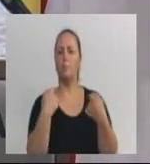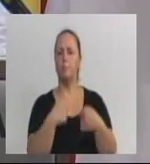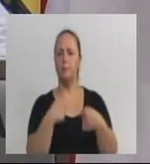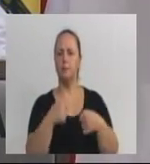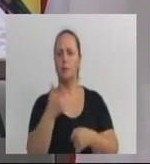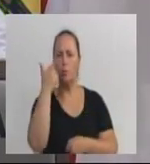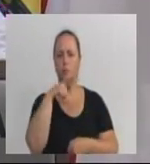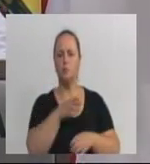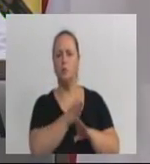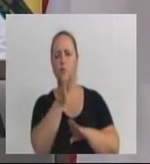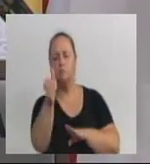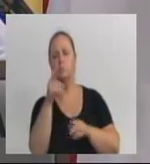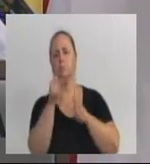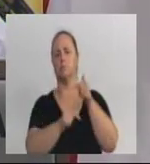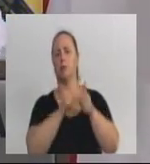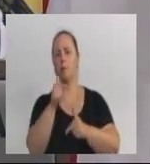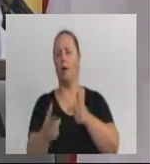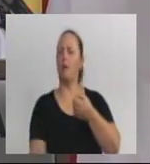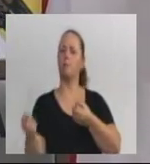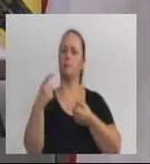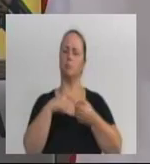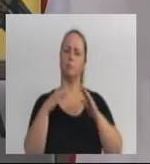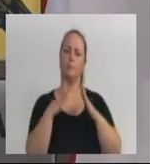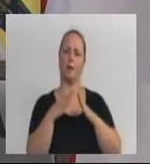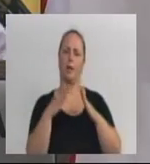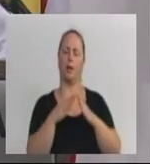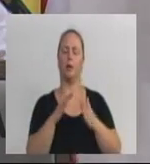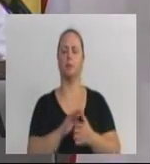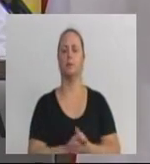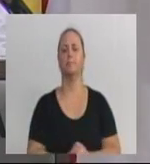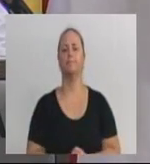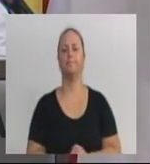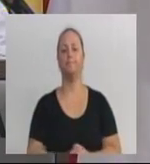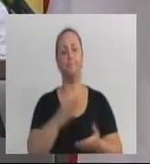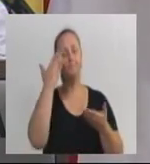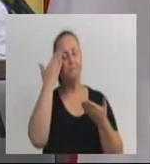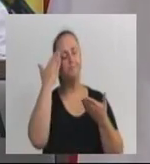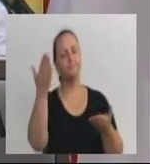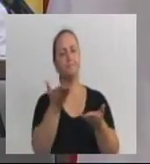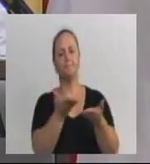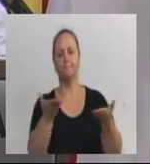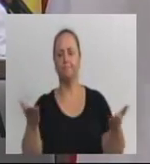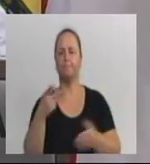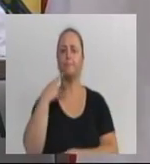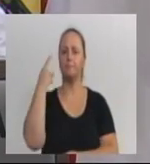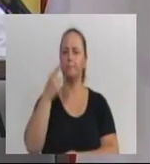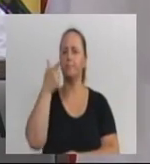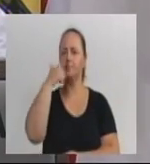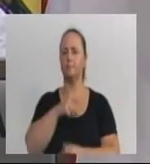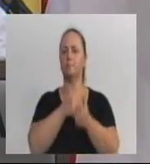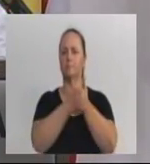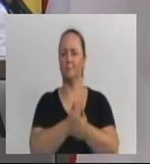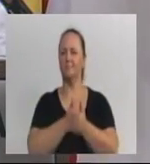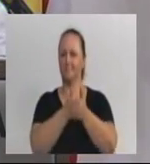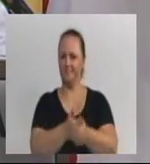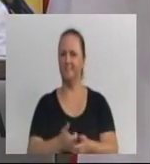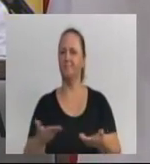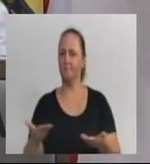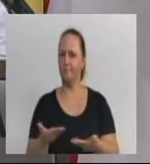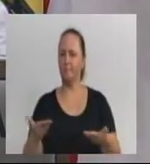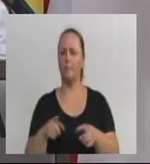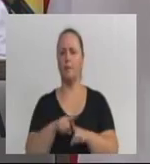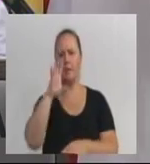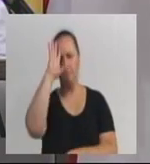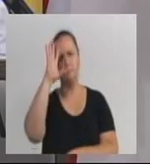para o seu trabalho e voltar. Obrigado a todos e os vereadores que puderam acompanhar lá na empresa de Piracicabana hoje e